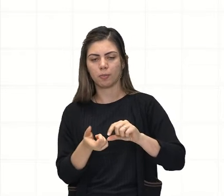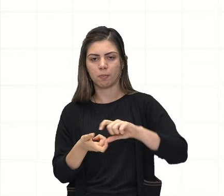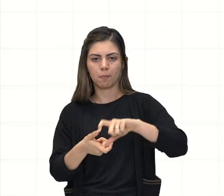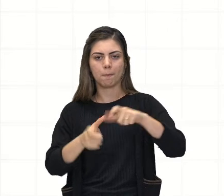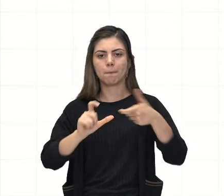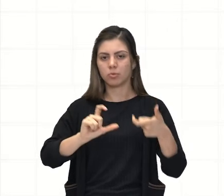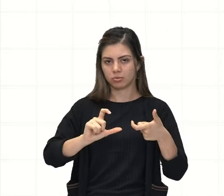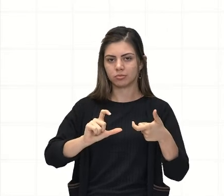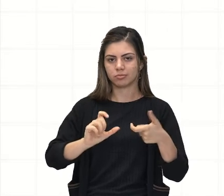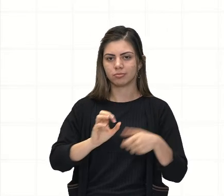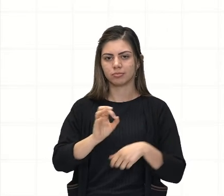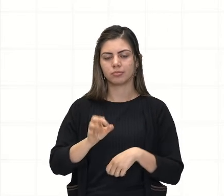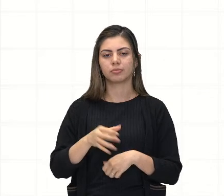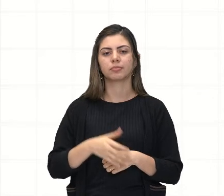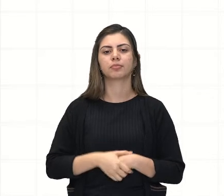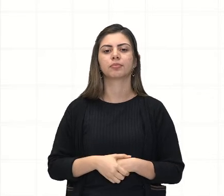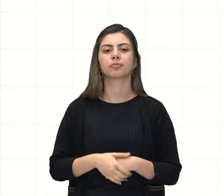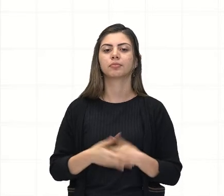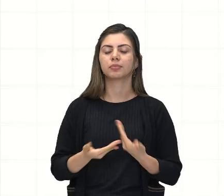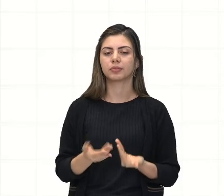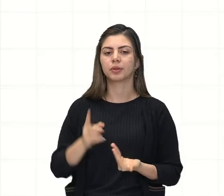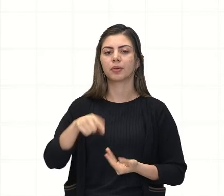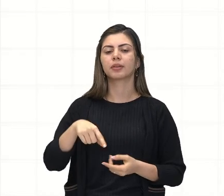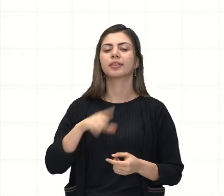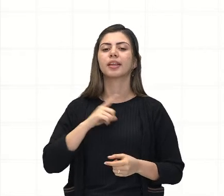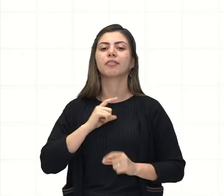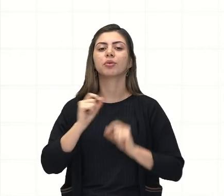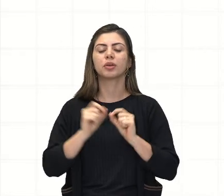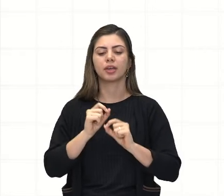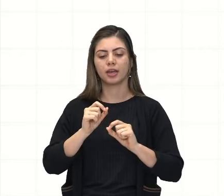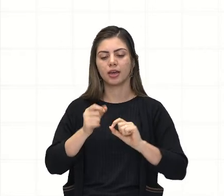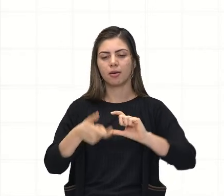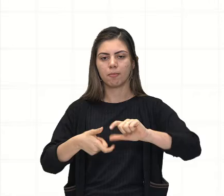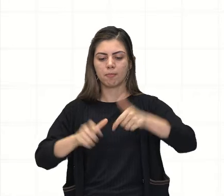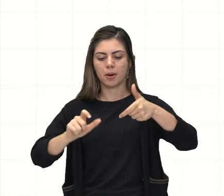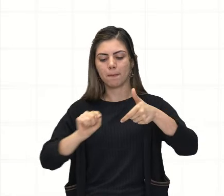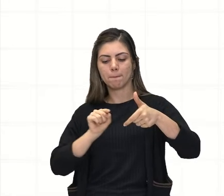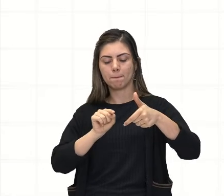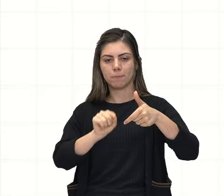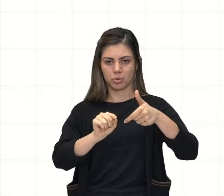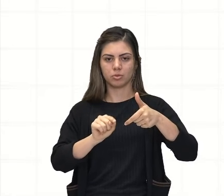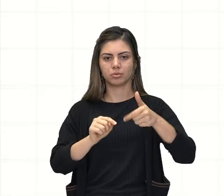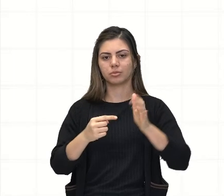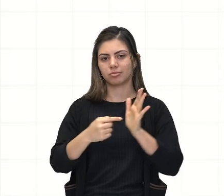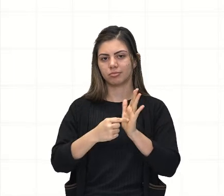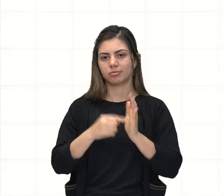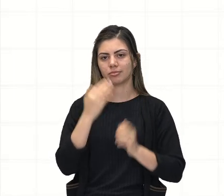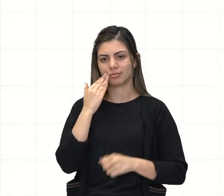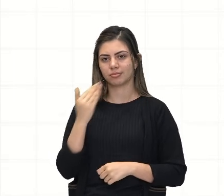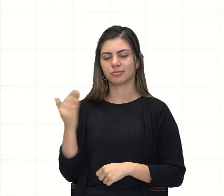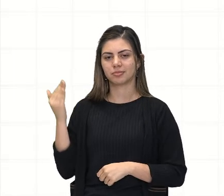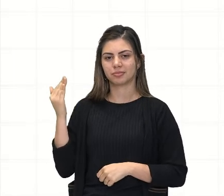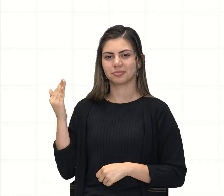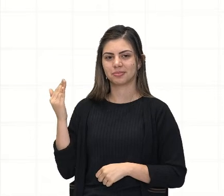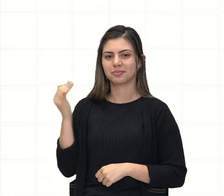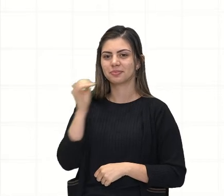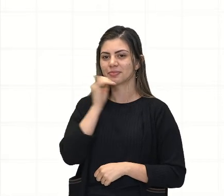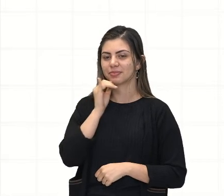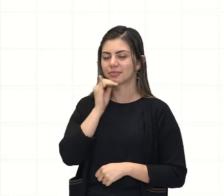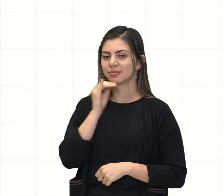aí, tá, um ponto. Vamos verificar aqui,